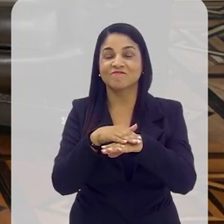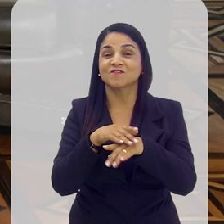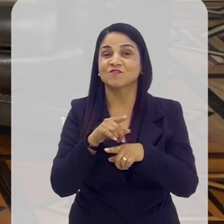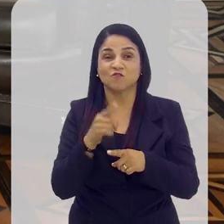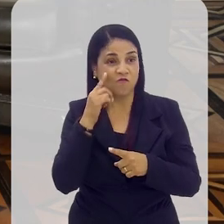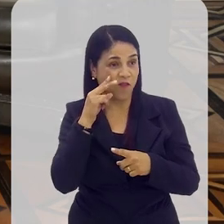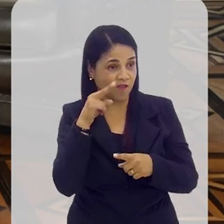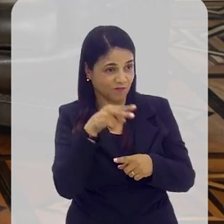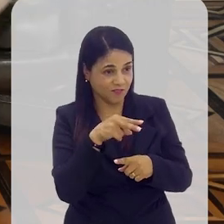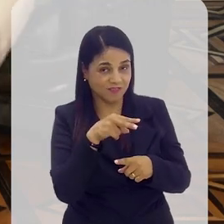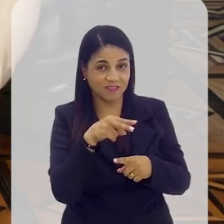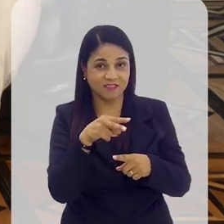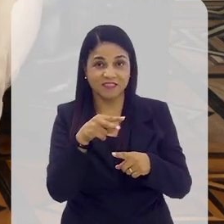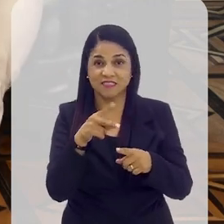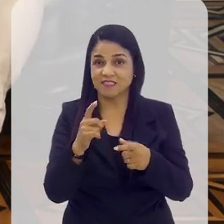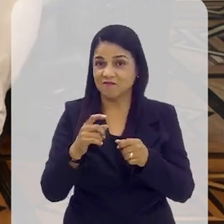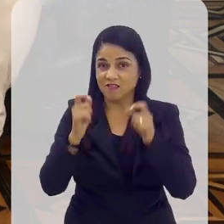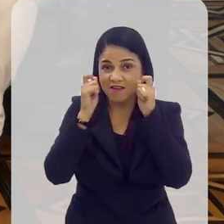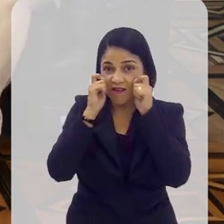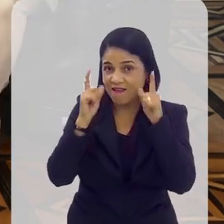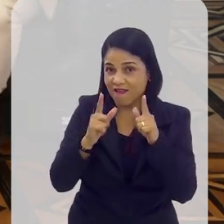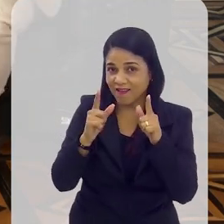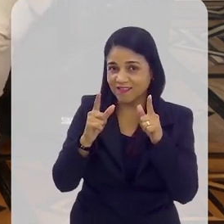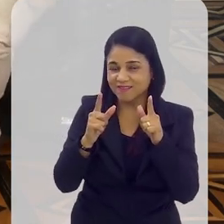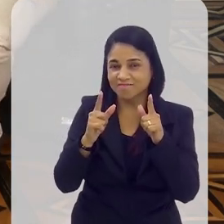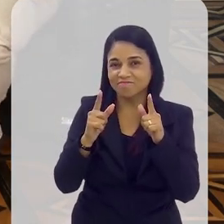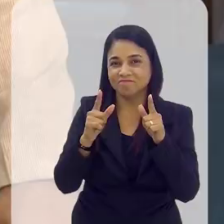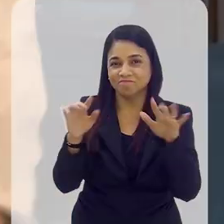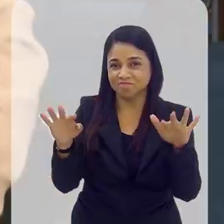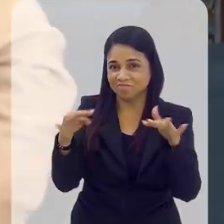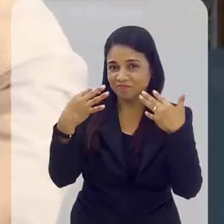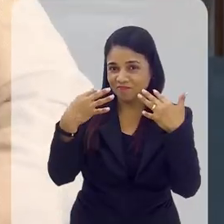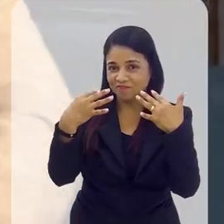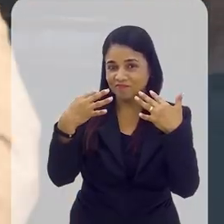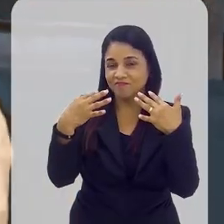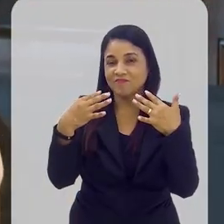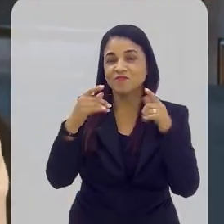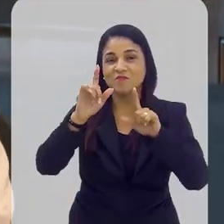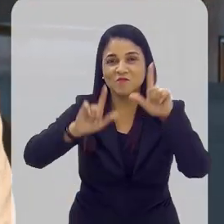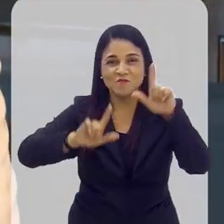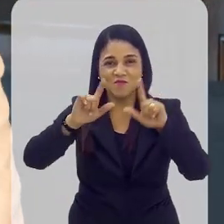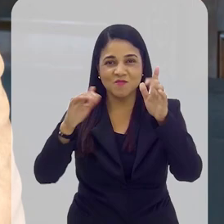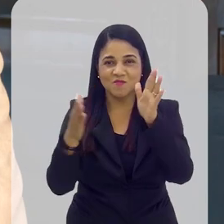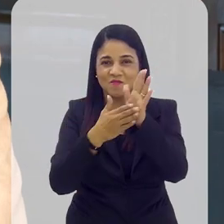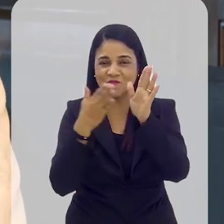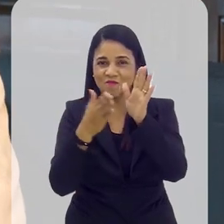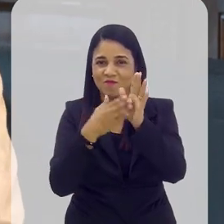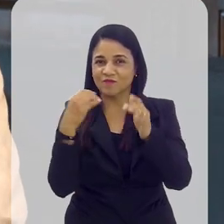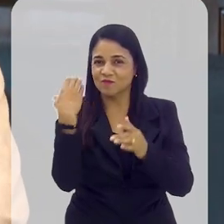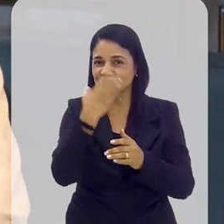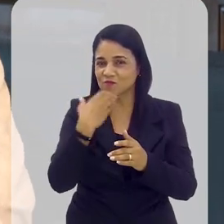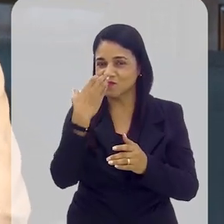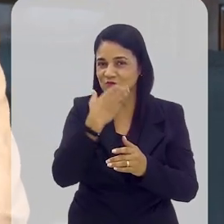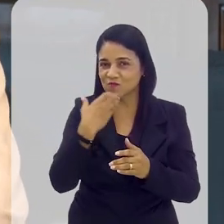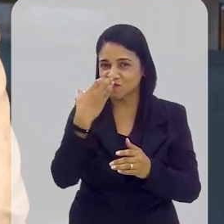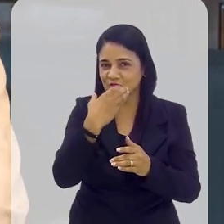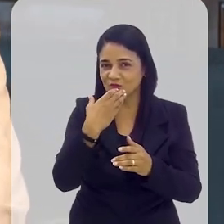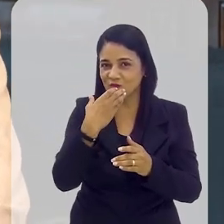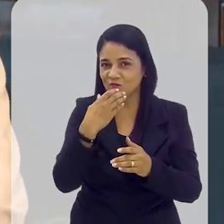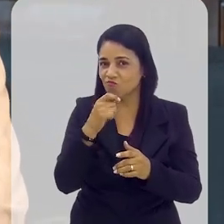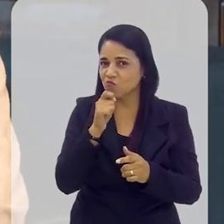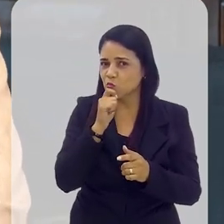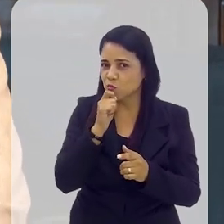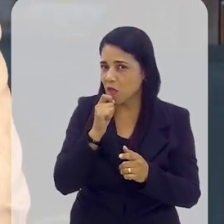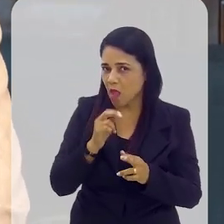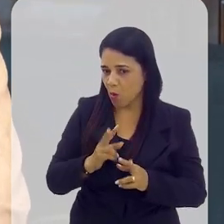deixa eu falar com a um aqui. Deixa eu falar com você. Fica ligado na gente. Porque esse é o seu programa Louvor Som. E